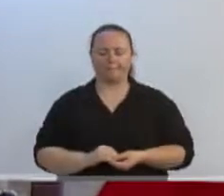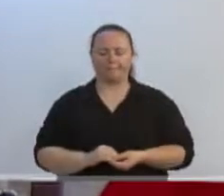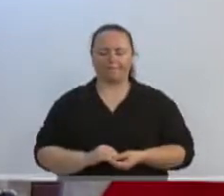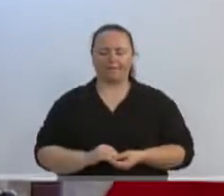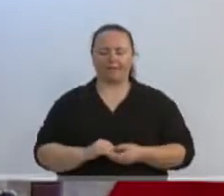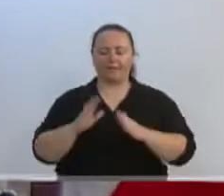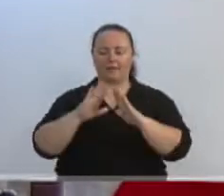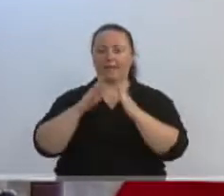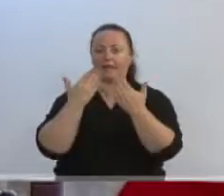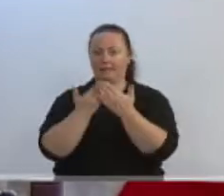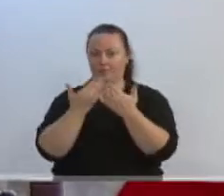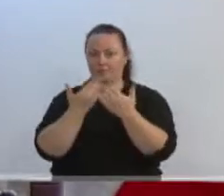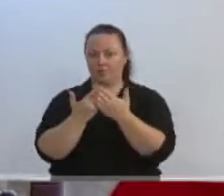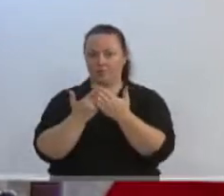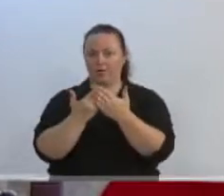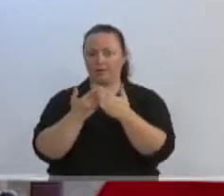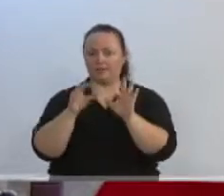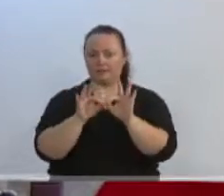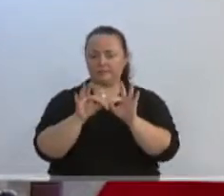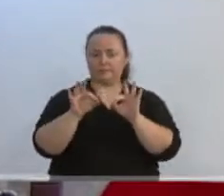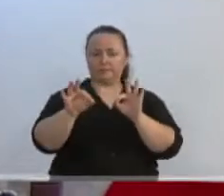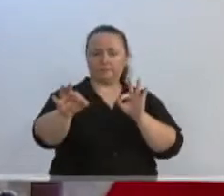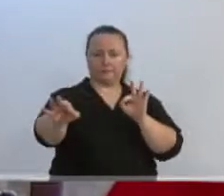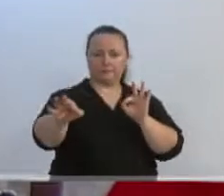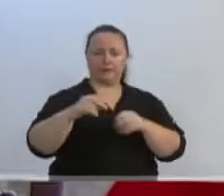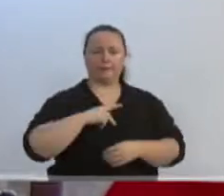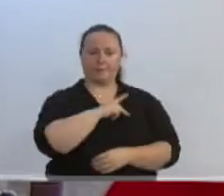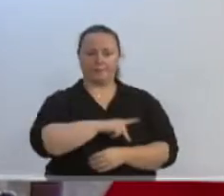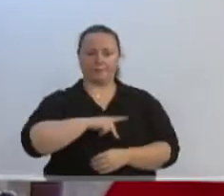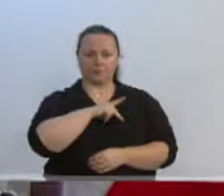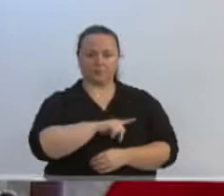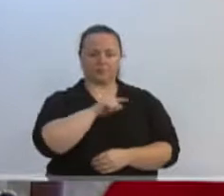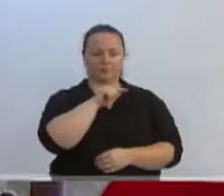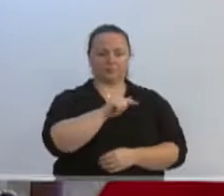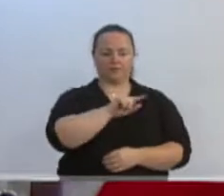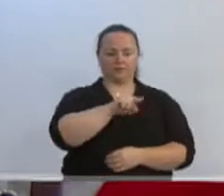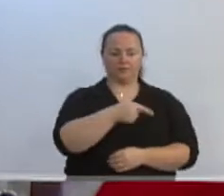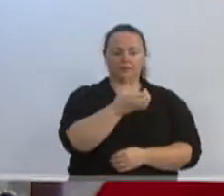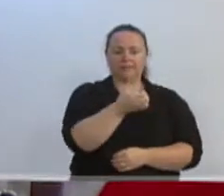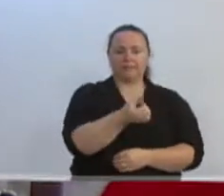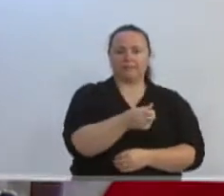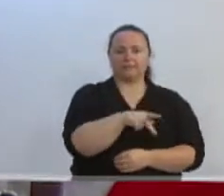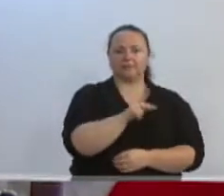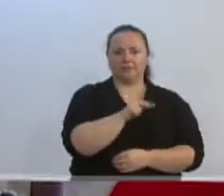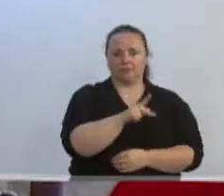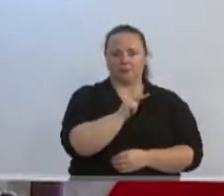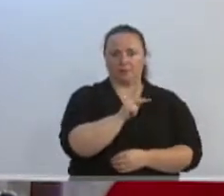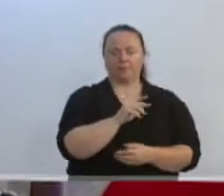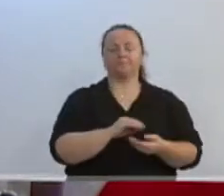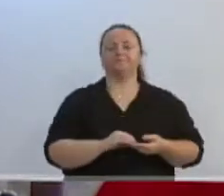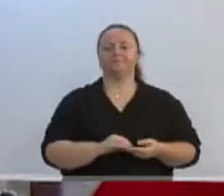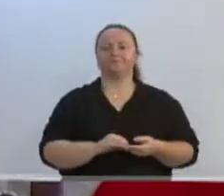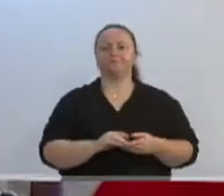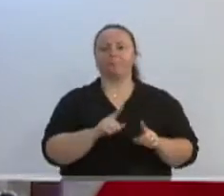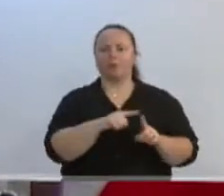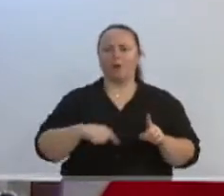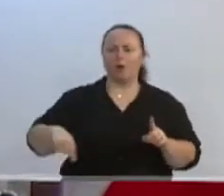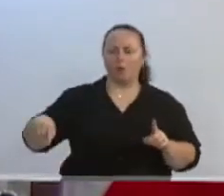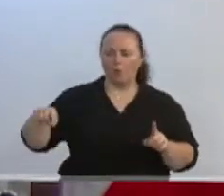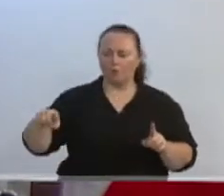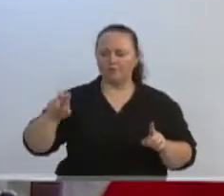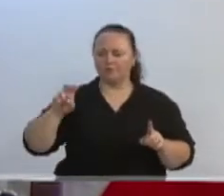Margarida Fraigan até o Pedro II, lá no Progresso, são 7,6 quilômetros. e da José Vieira Cortes